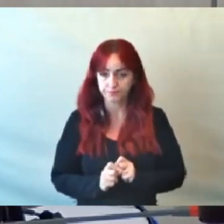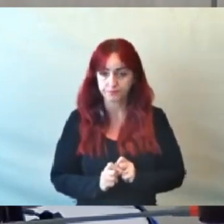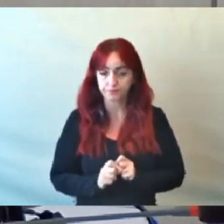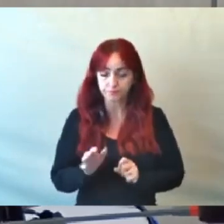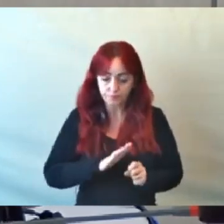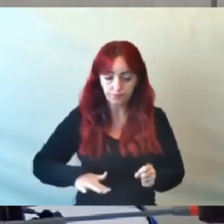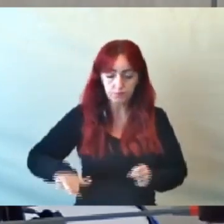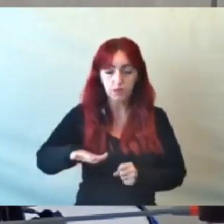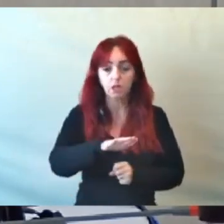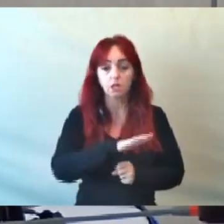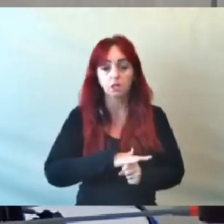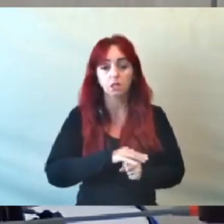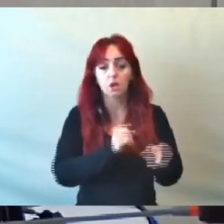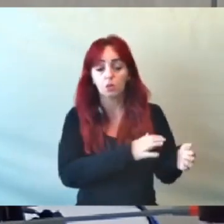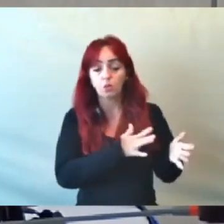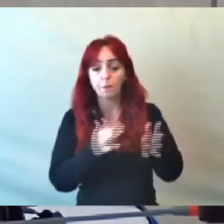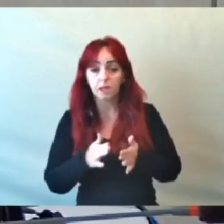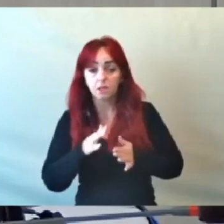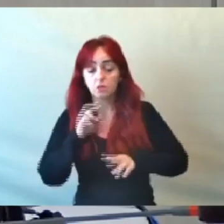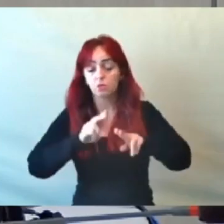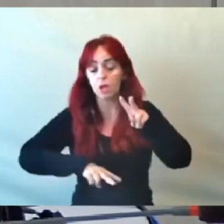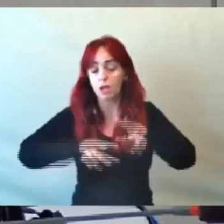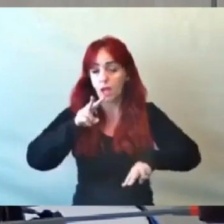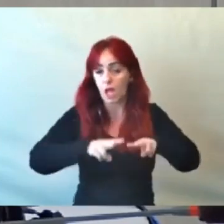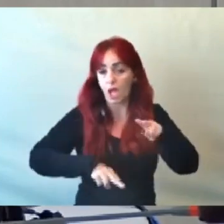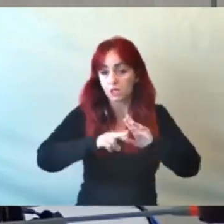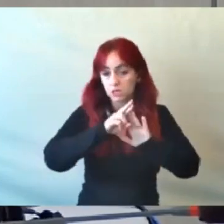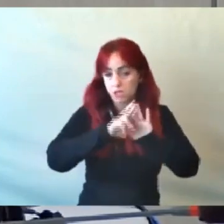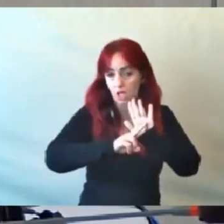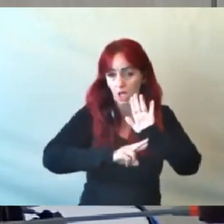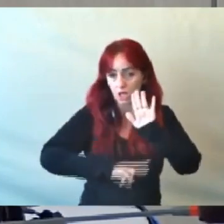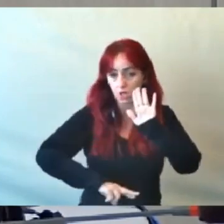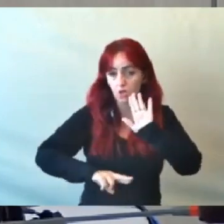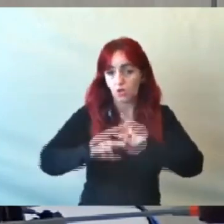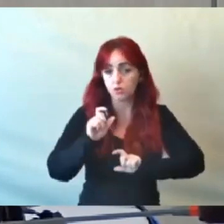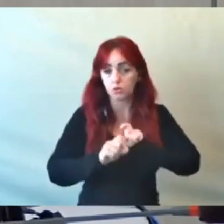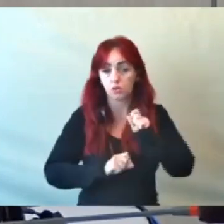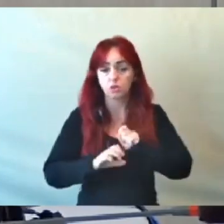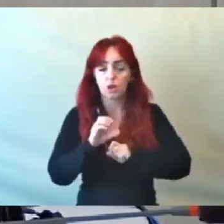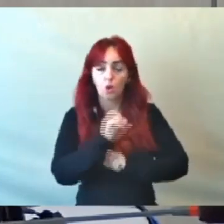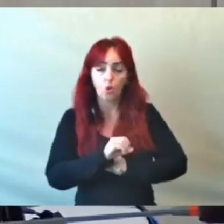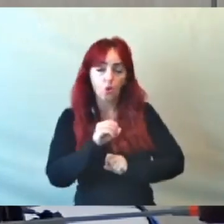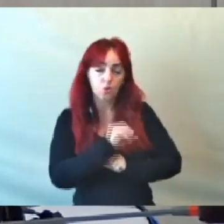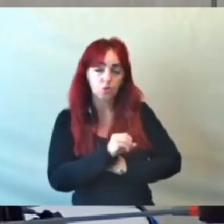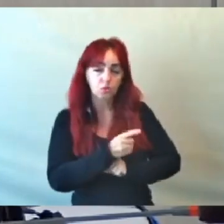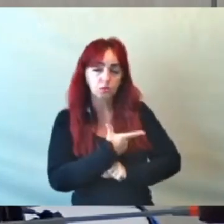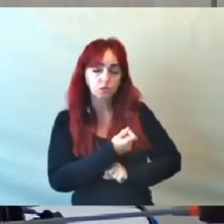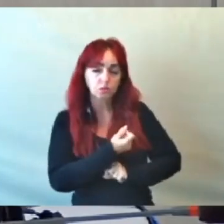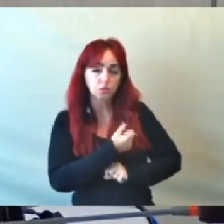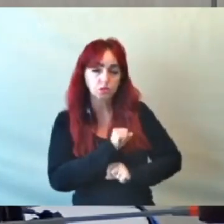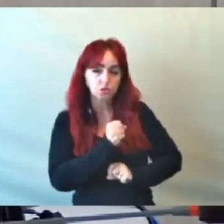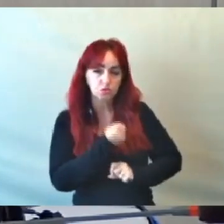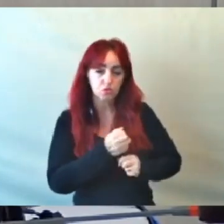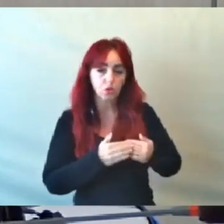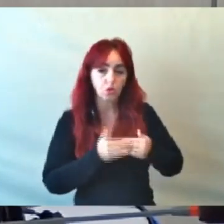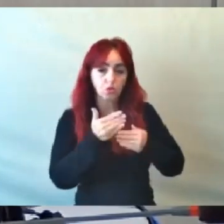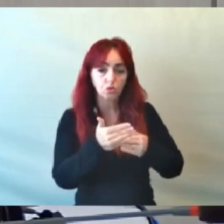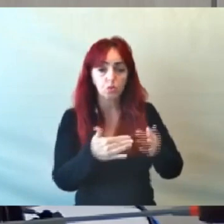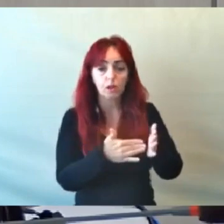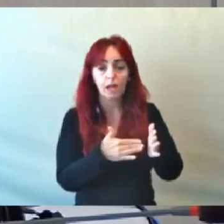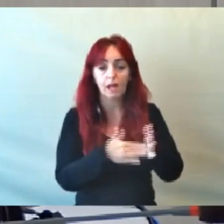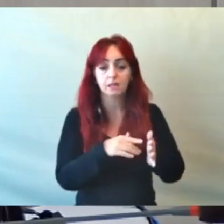análise deste relatório, que é de outubro de 2018 até janeiro de 2022, foram observados